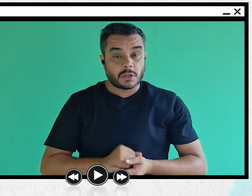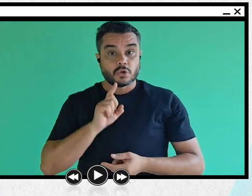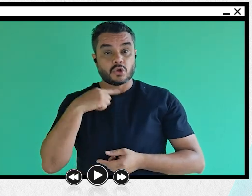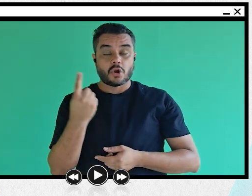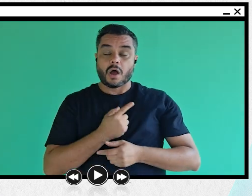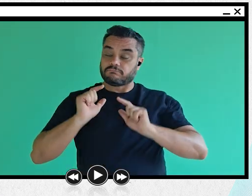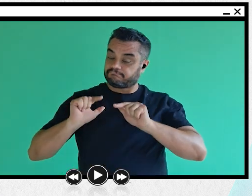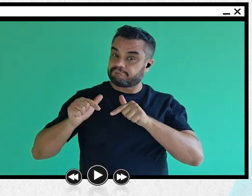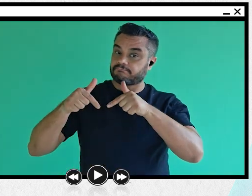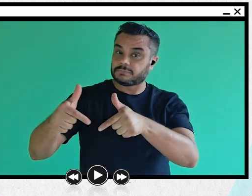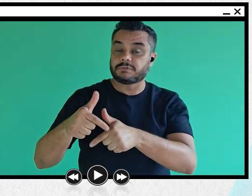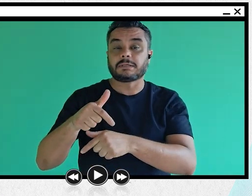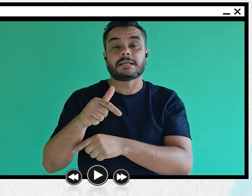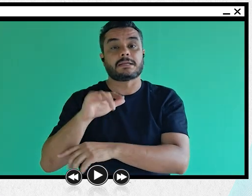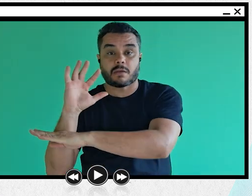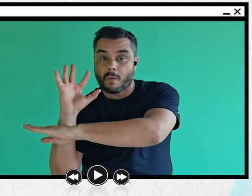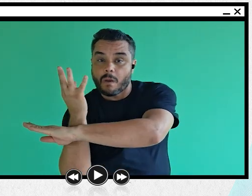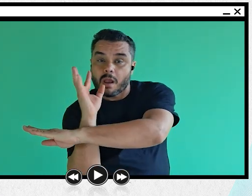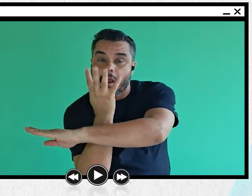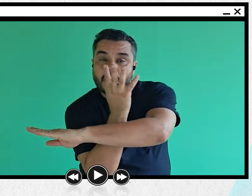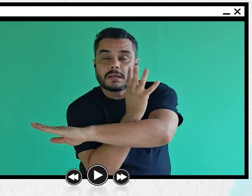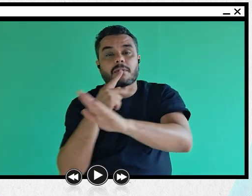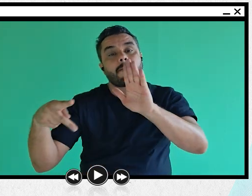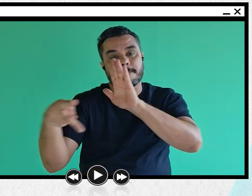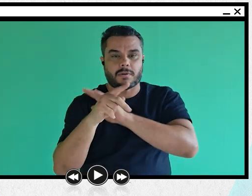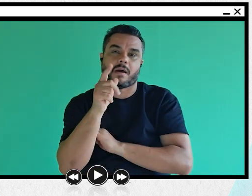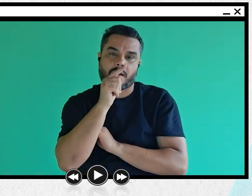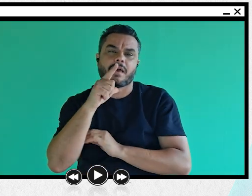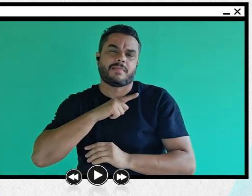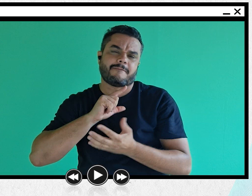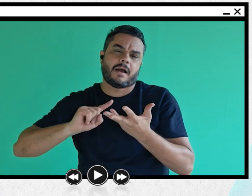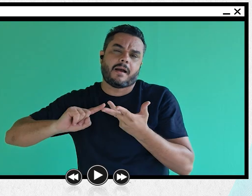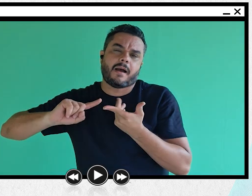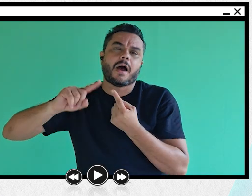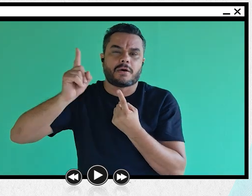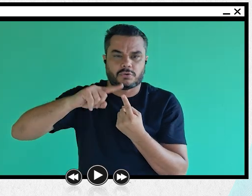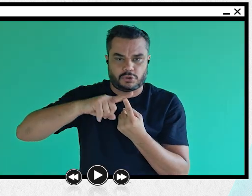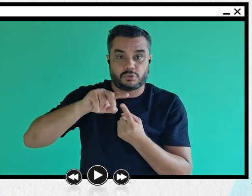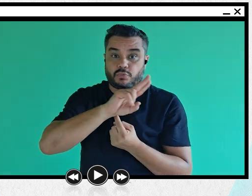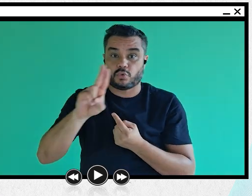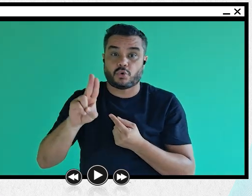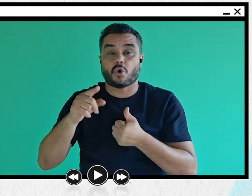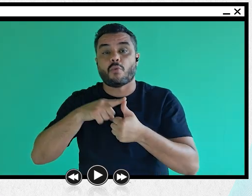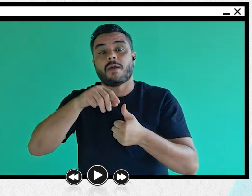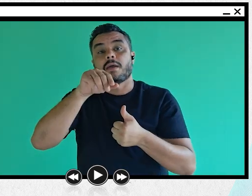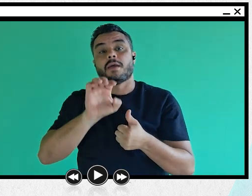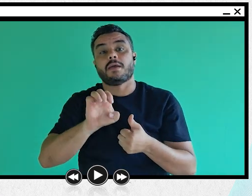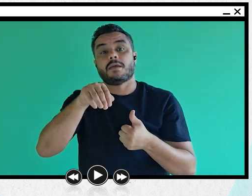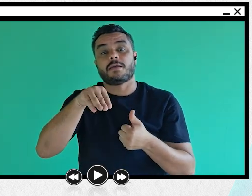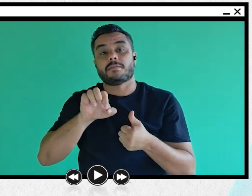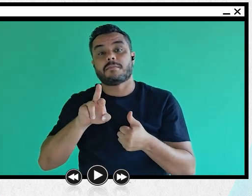gente trabalha, então, com essas macrófitas, né? Então, existem diversos tipos de macrófitas aquáticas. Existem as chamadas emersas, que são as que